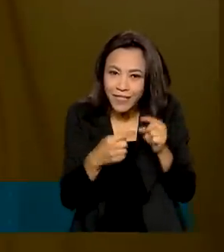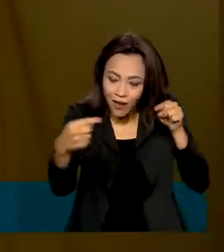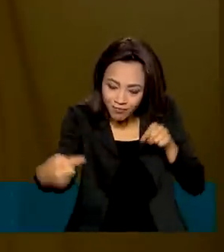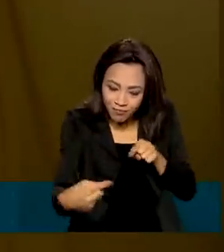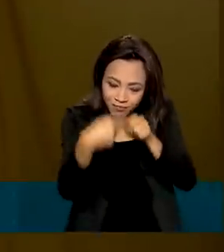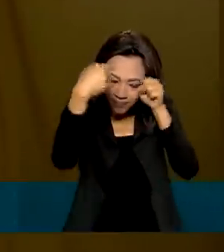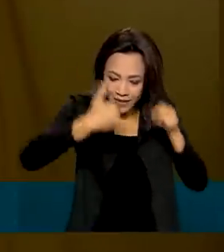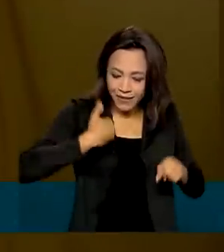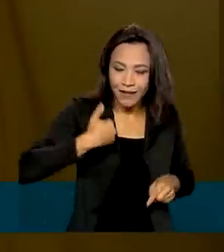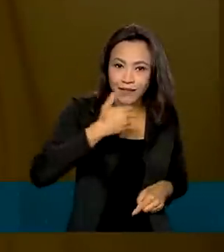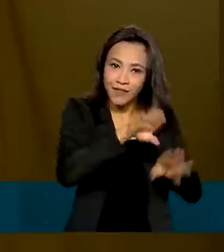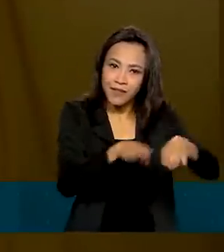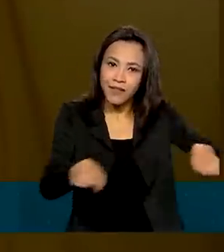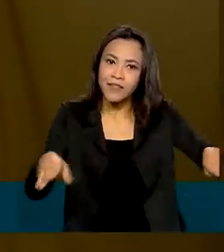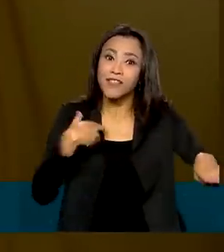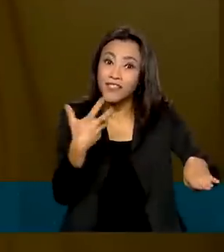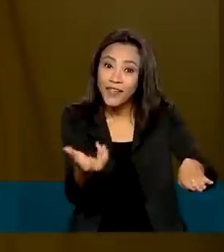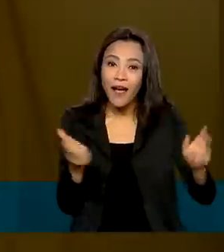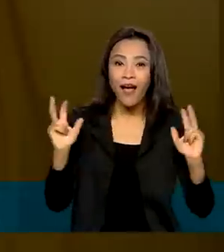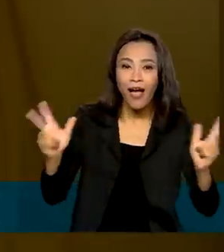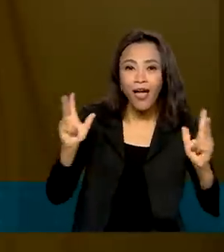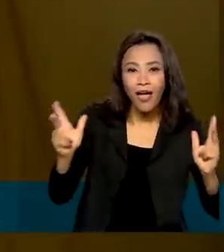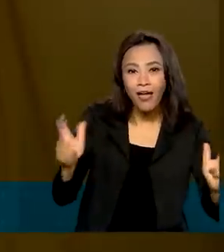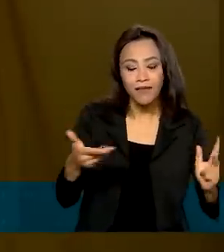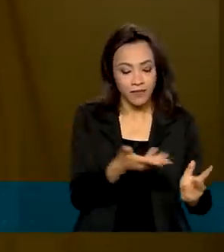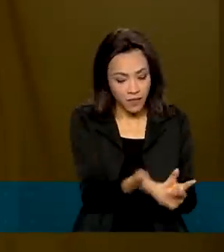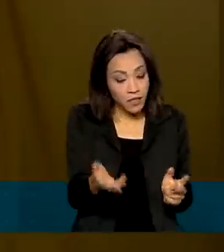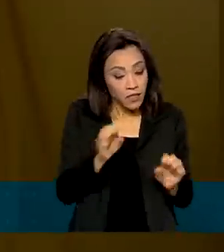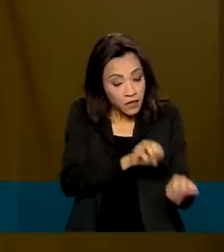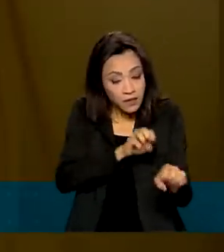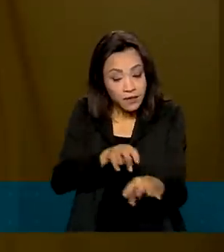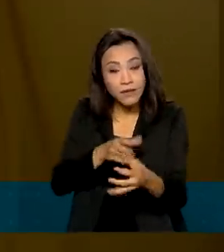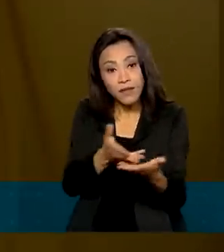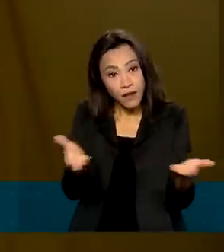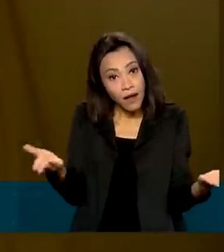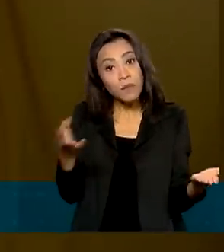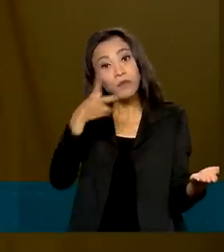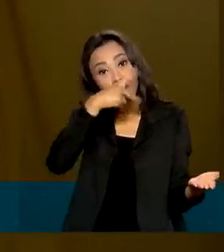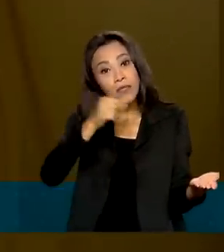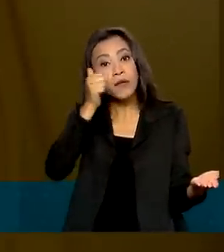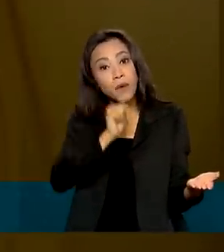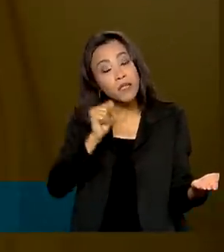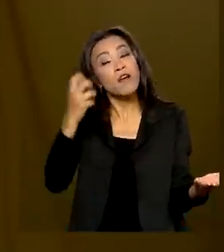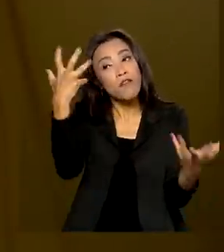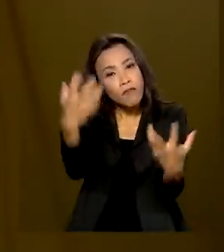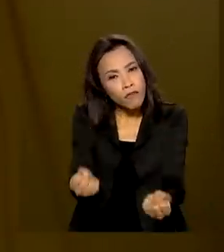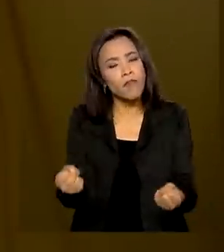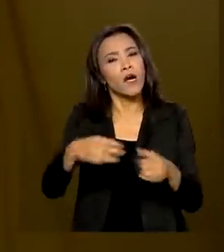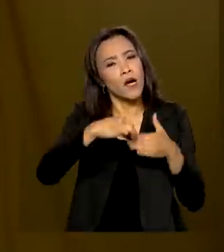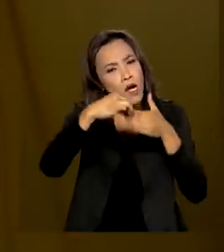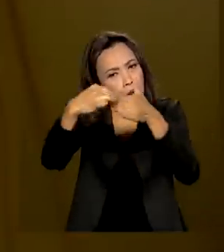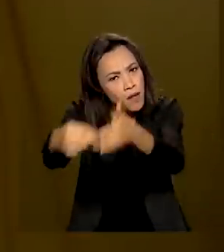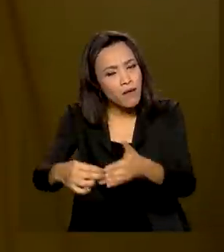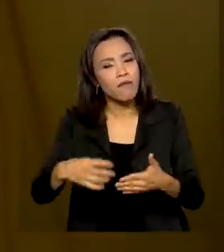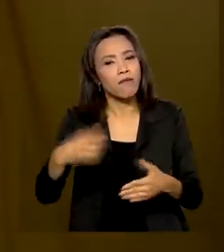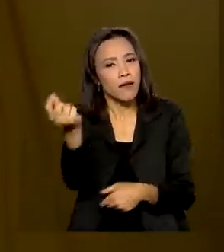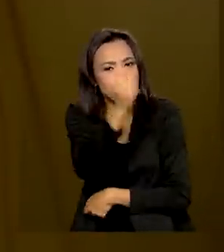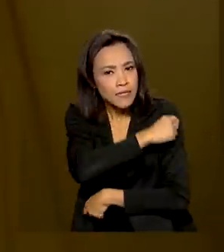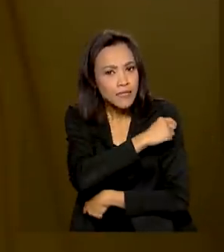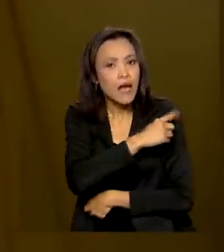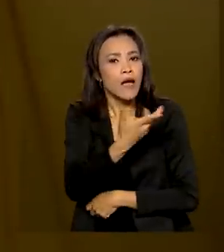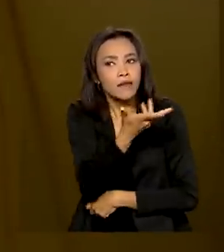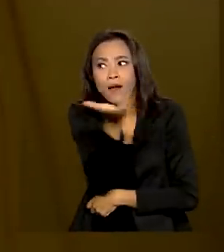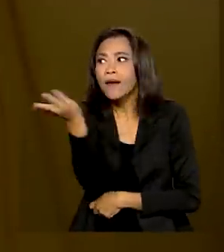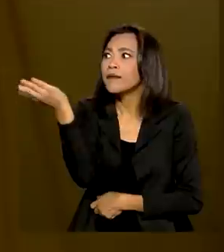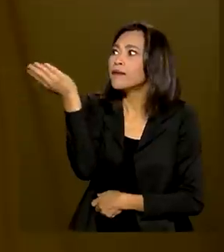a gente quer sensibilizar divertir as crianças e sensibilizar os pais vamos vacinar a gente a gente tem tradição nisso